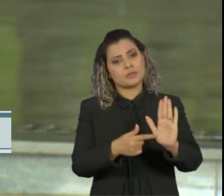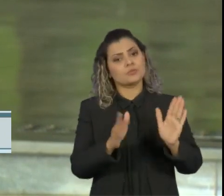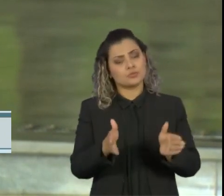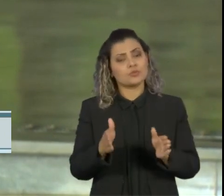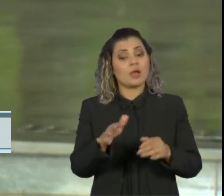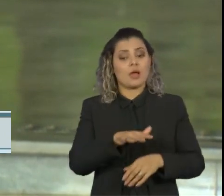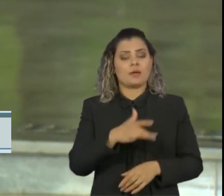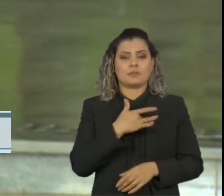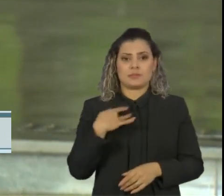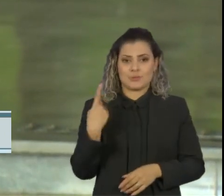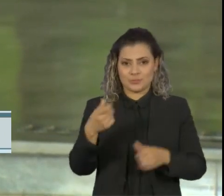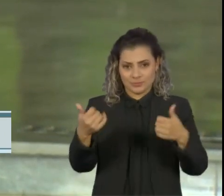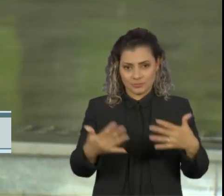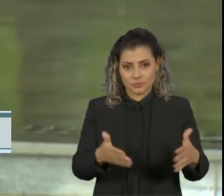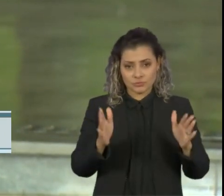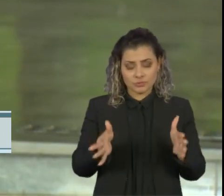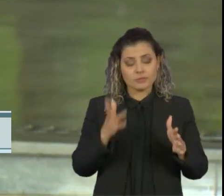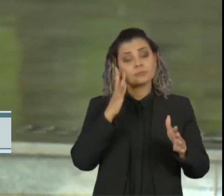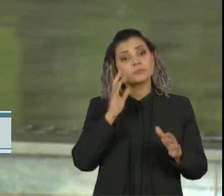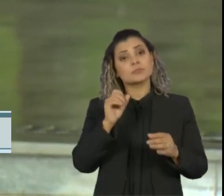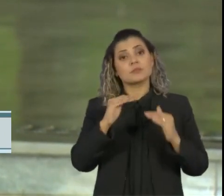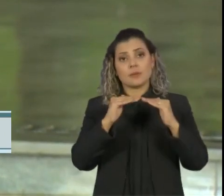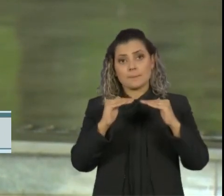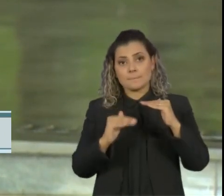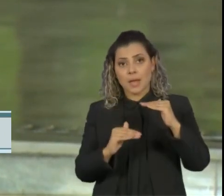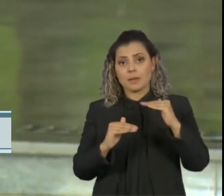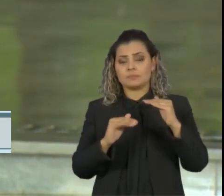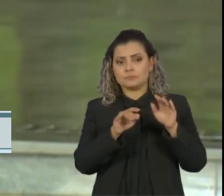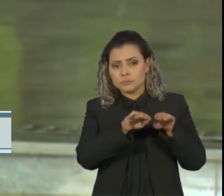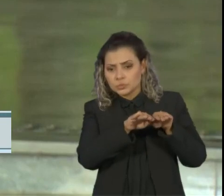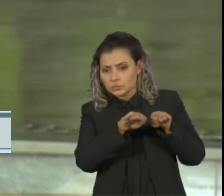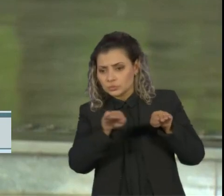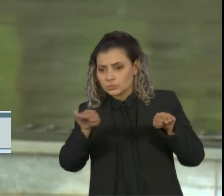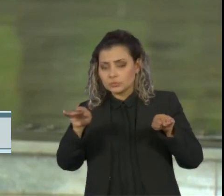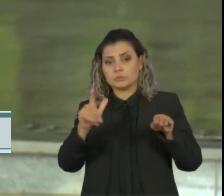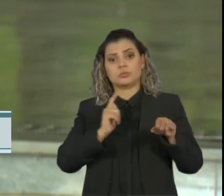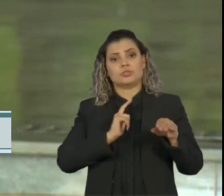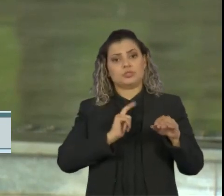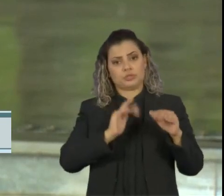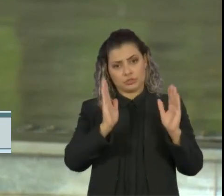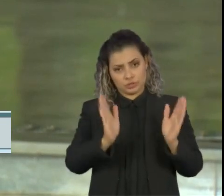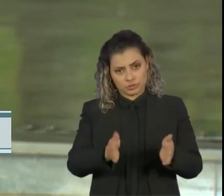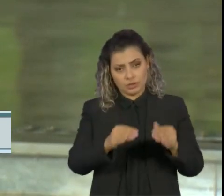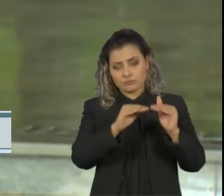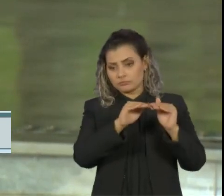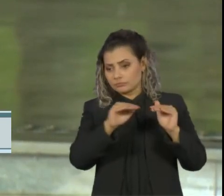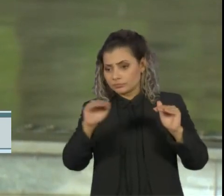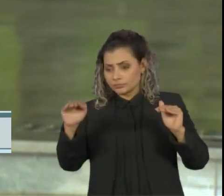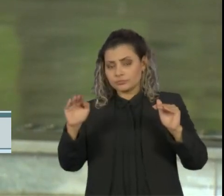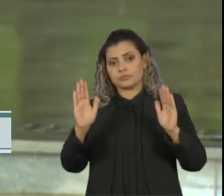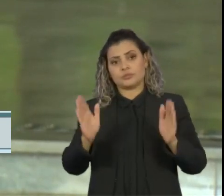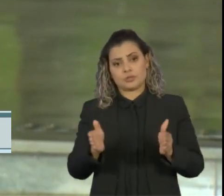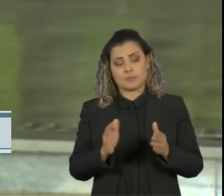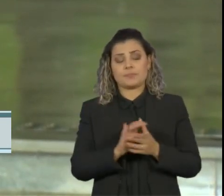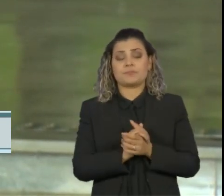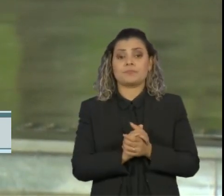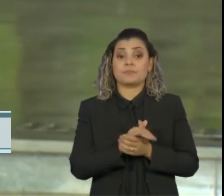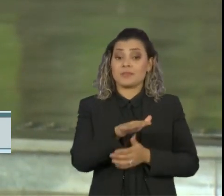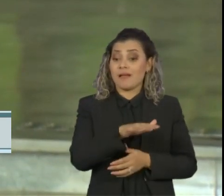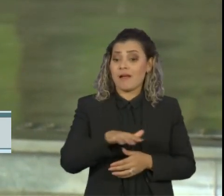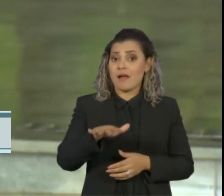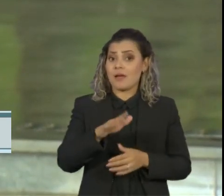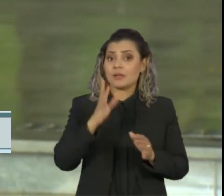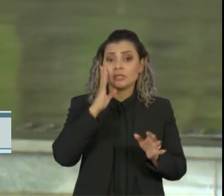da saúde. Ele foi revisado para baixo, porque nós estávamos no limite inferior do cenário anterior. Esses cenários eles